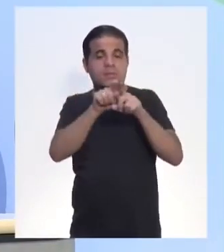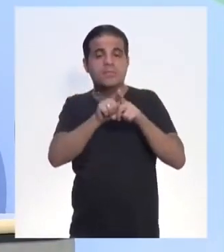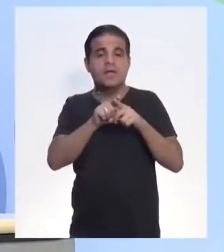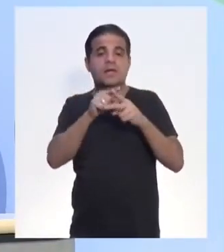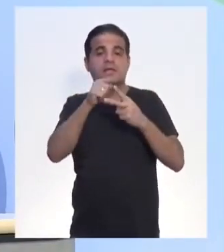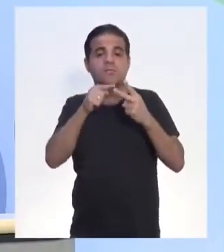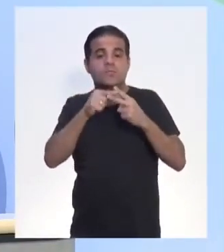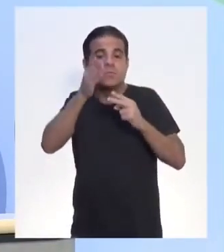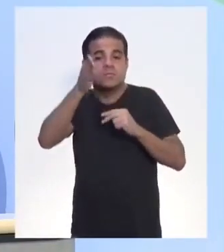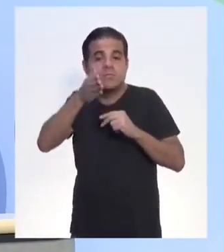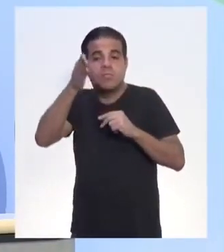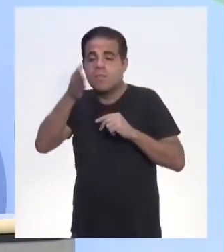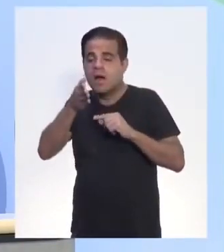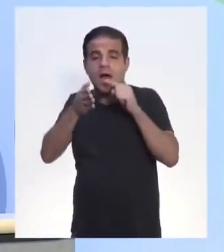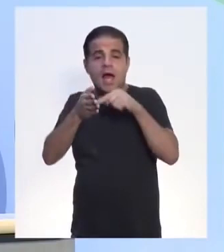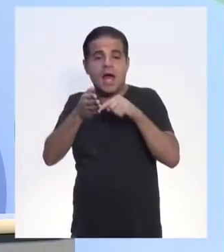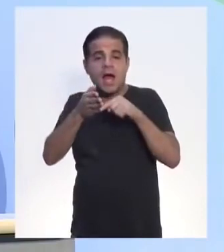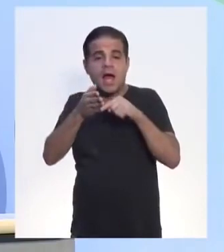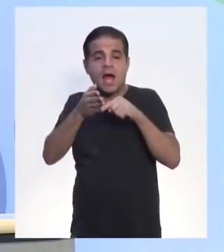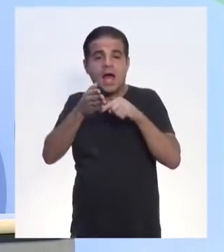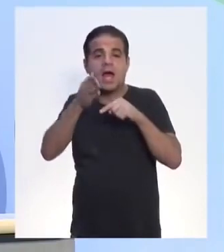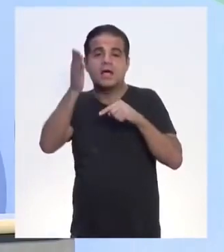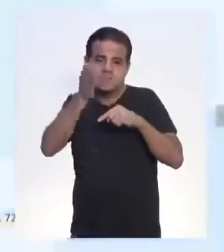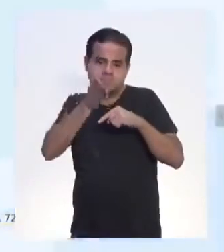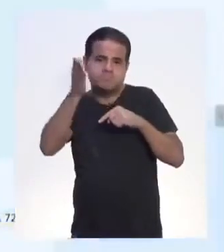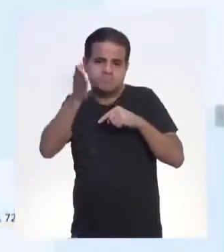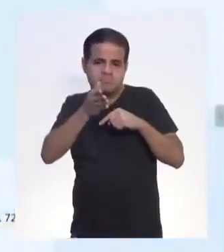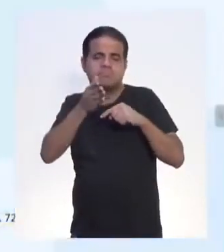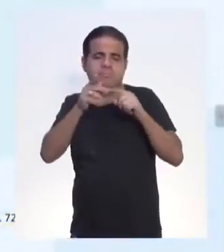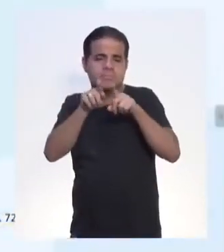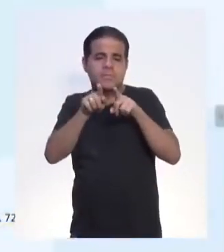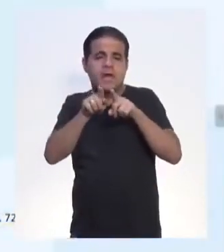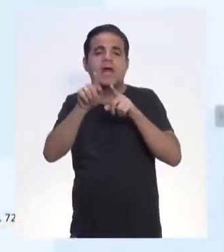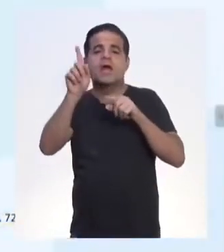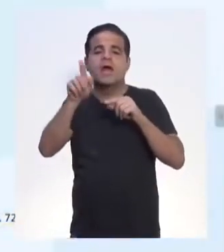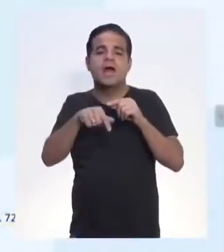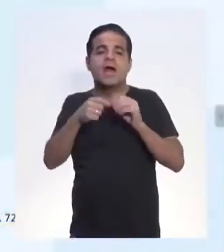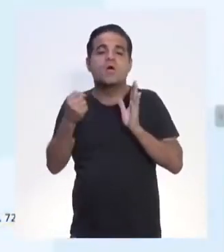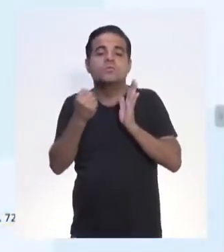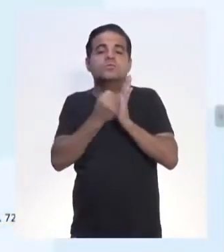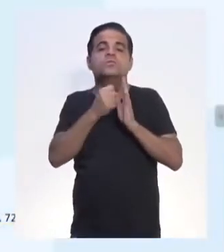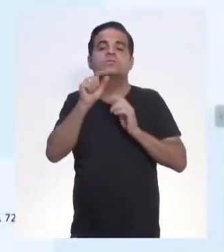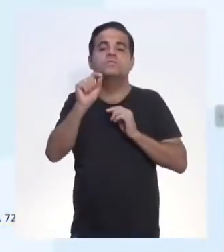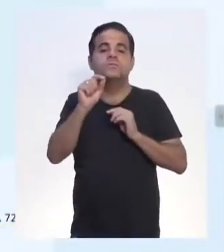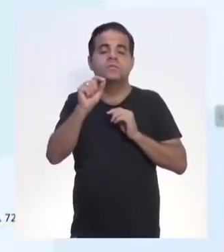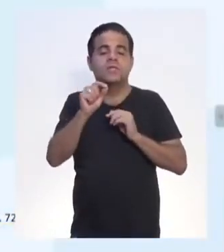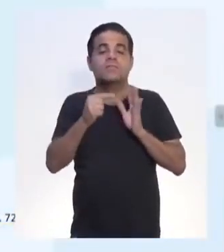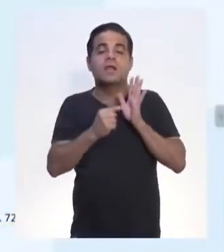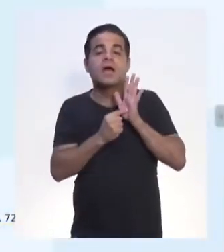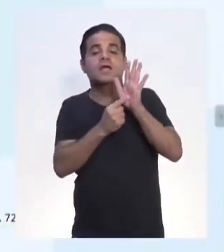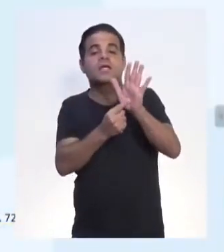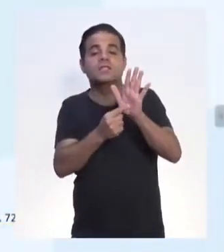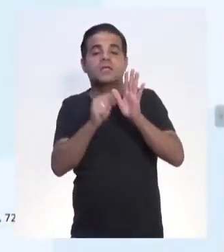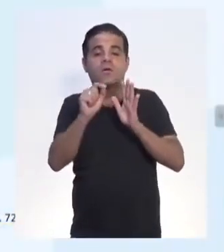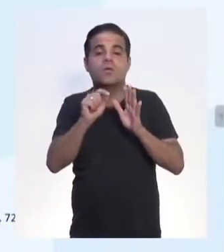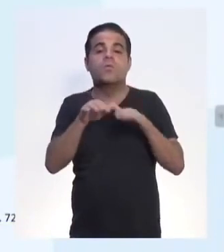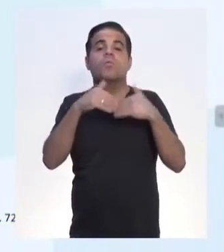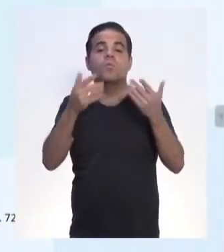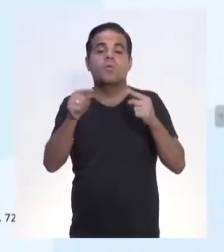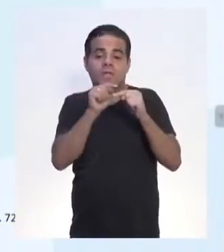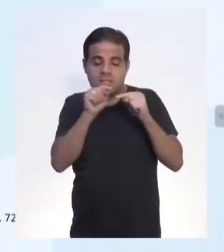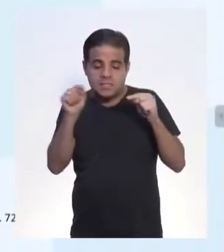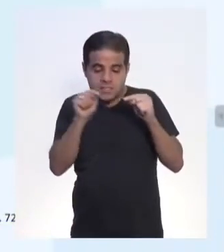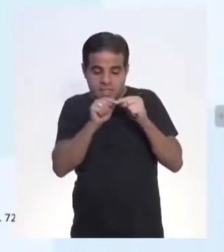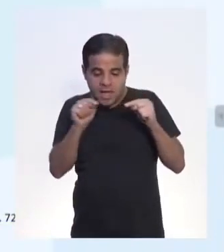duas barras que são paralelas entre si. Então, esse é o símbolo para indicar quando duas retas